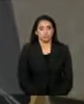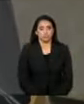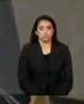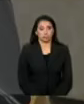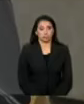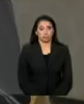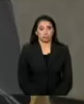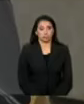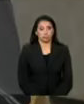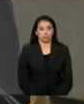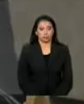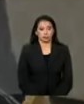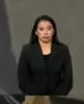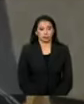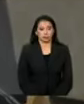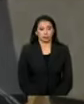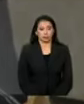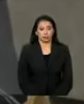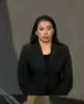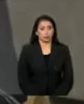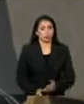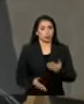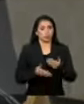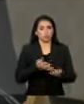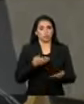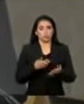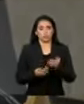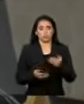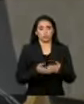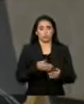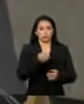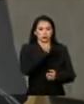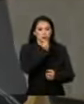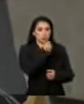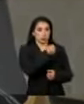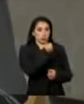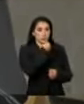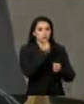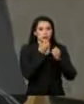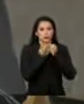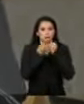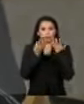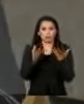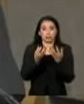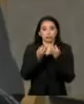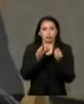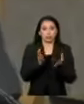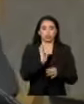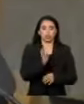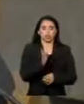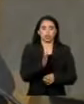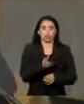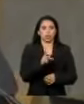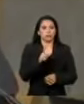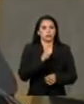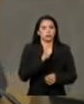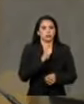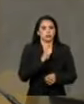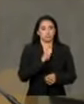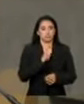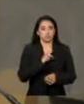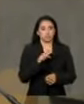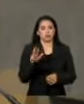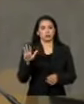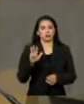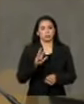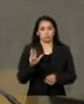caso qualquer entrevista ou declaração já tenha sido realizada por parte do aludido